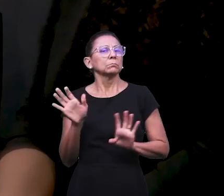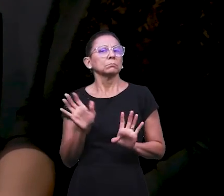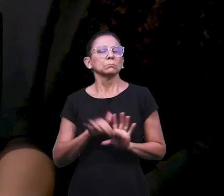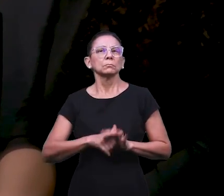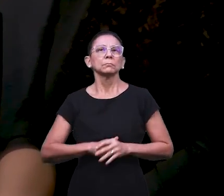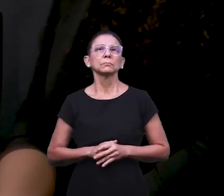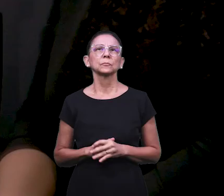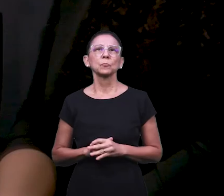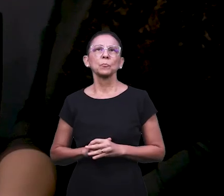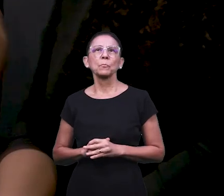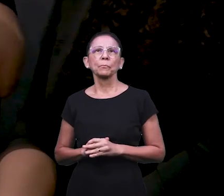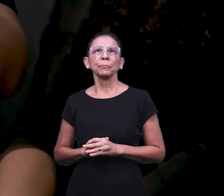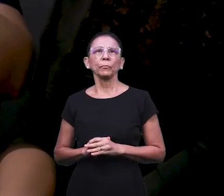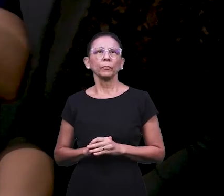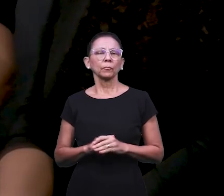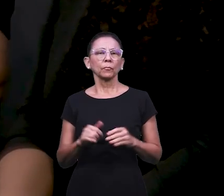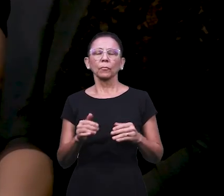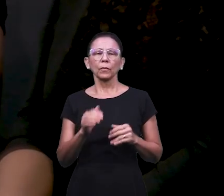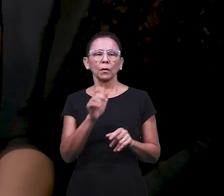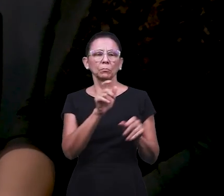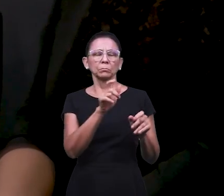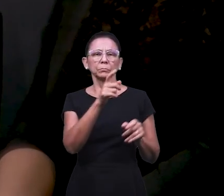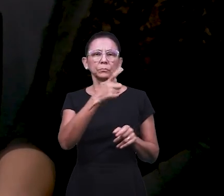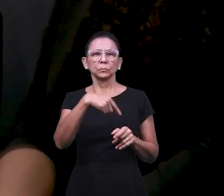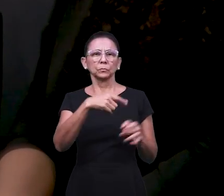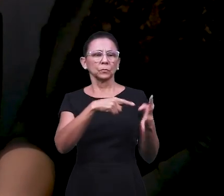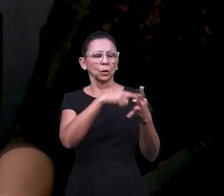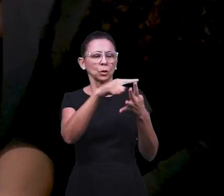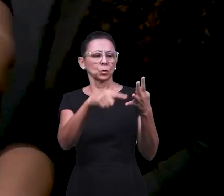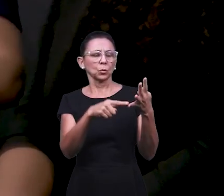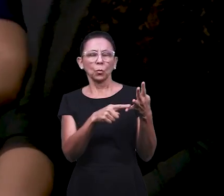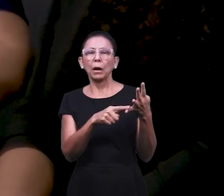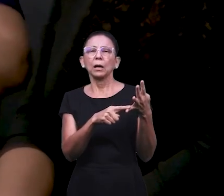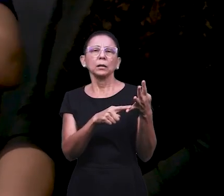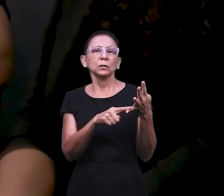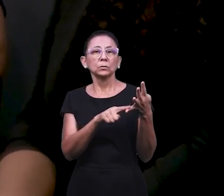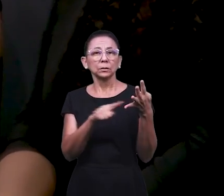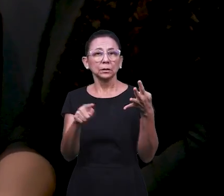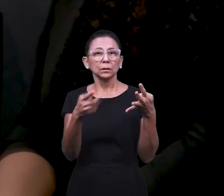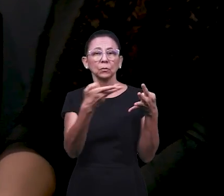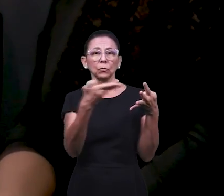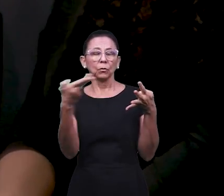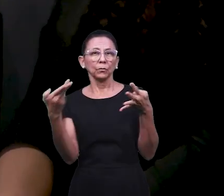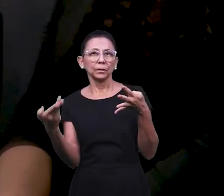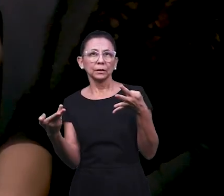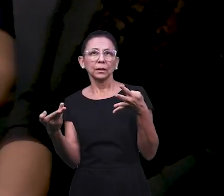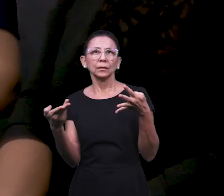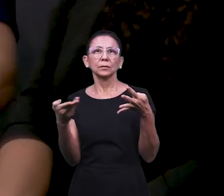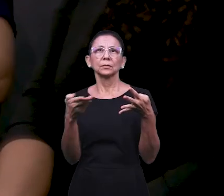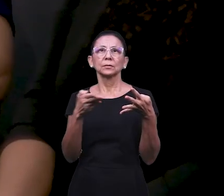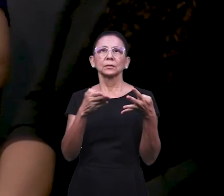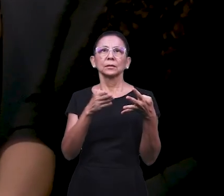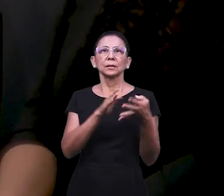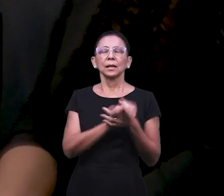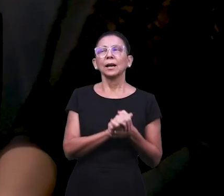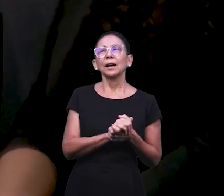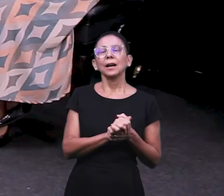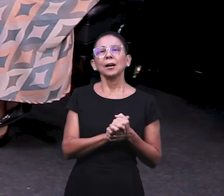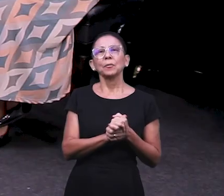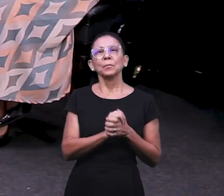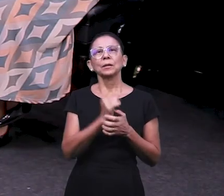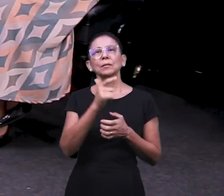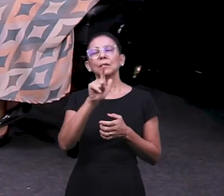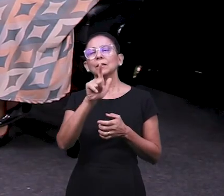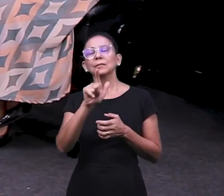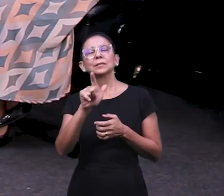assim, qualquer uma de nós, surgiu um convite para ir Riviera 4, surgiu outro convite